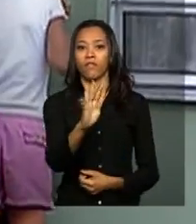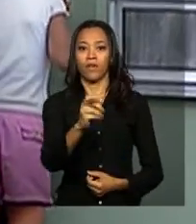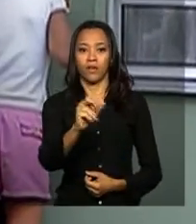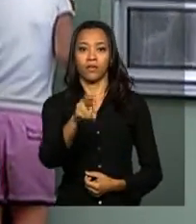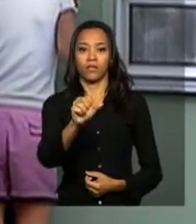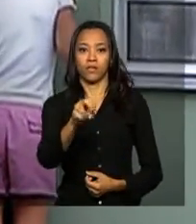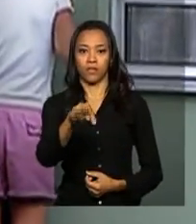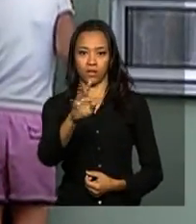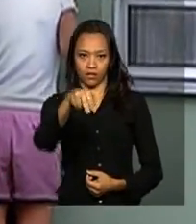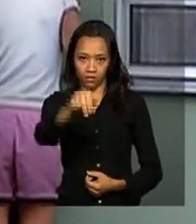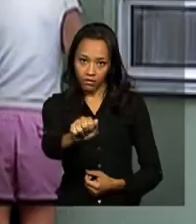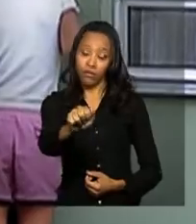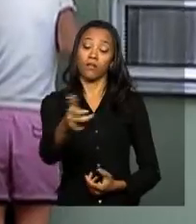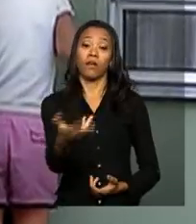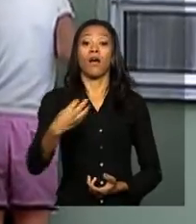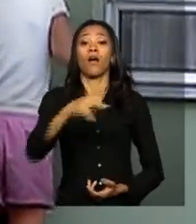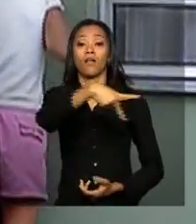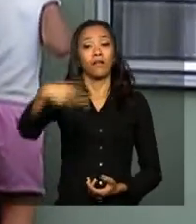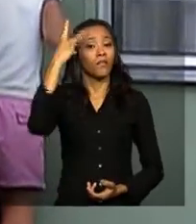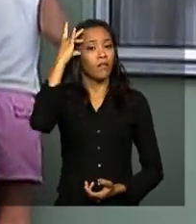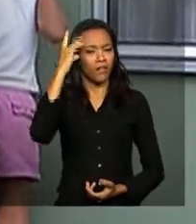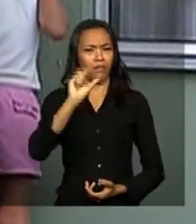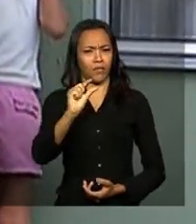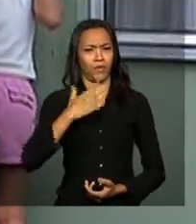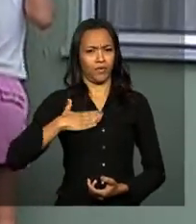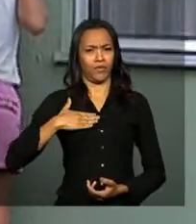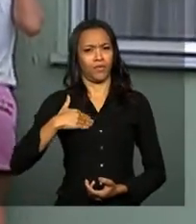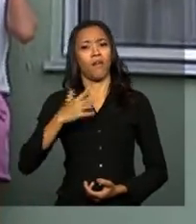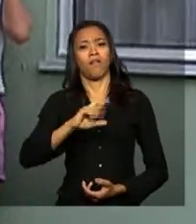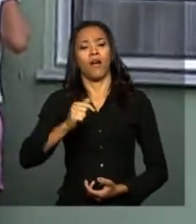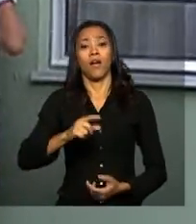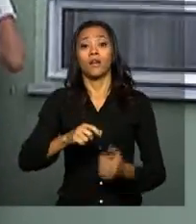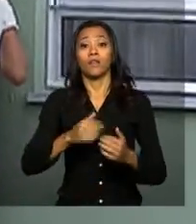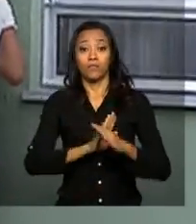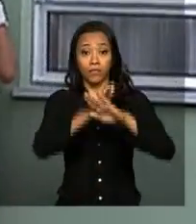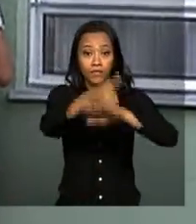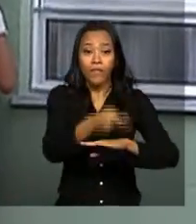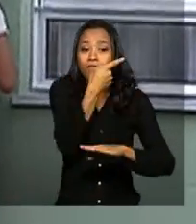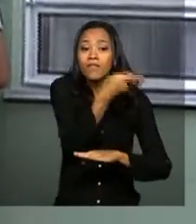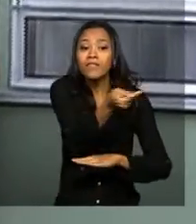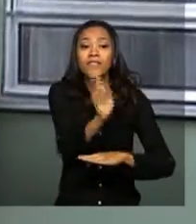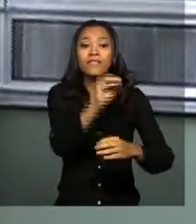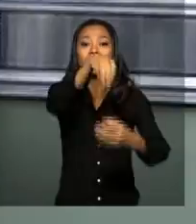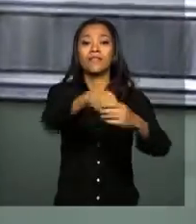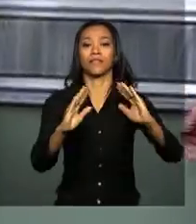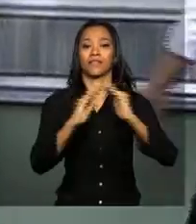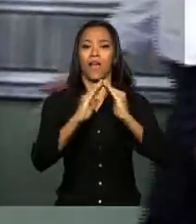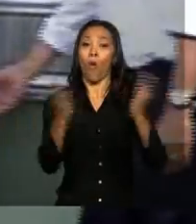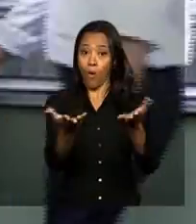a presidenta vai se dirigir daqui a pouquinho a uma das unidades que vai ser entregue hoje